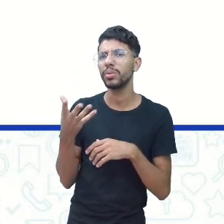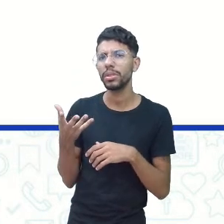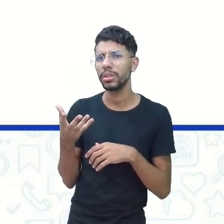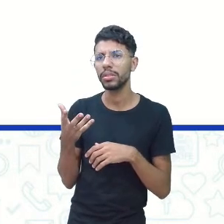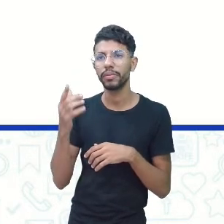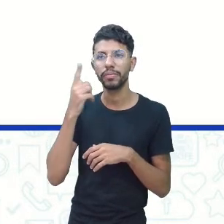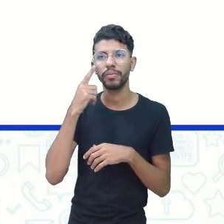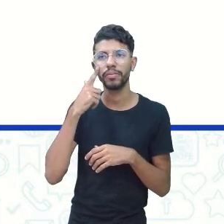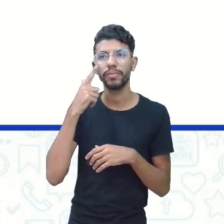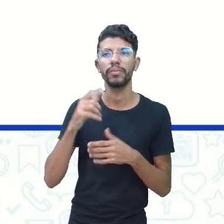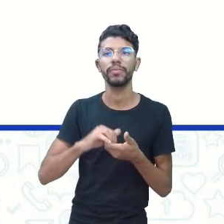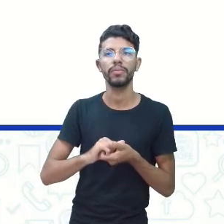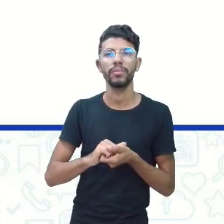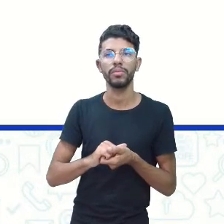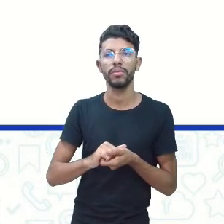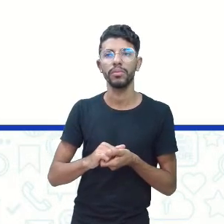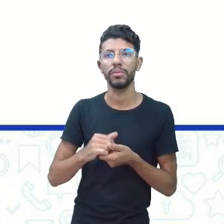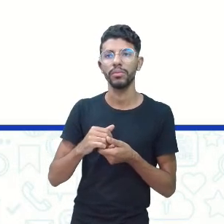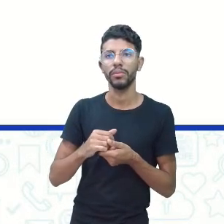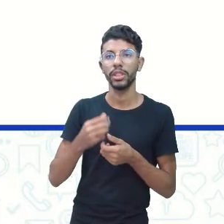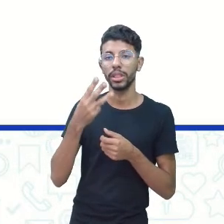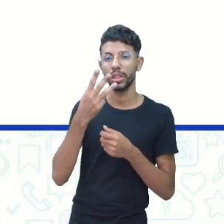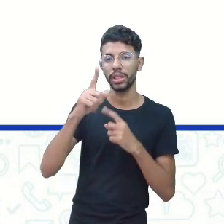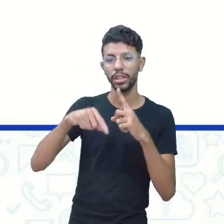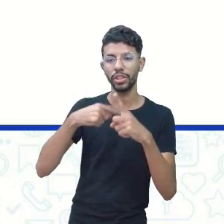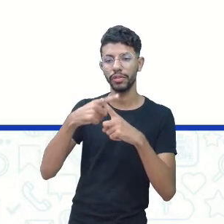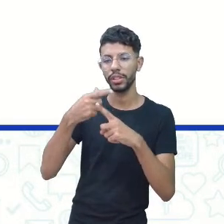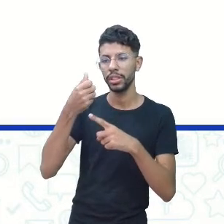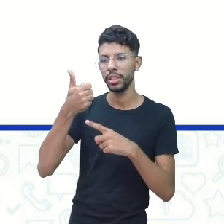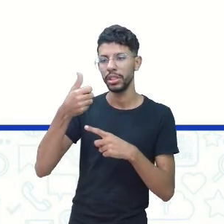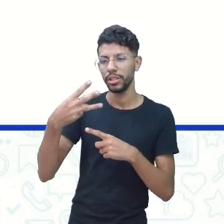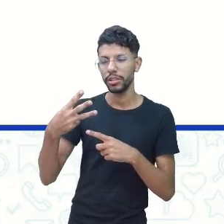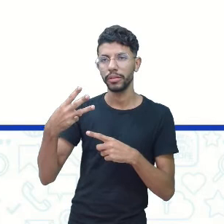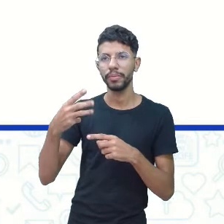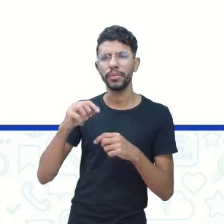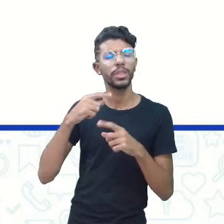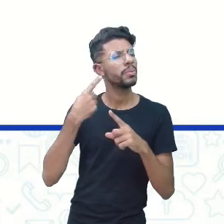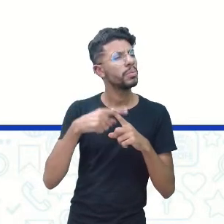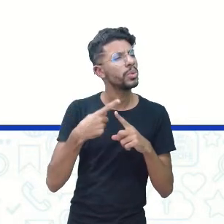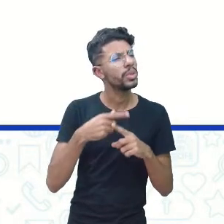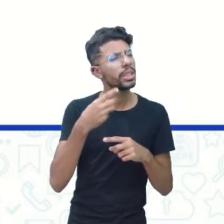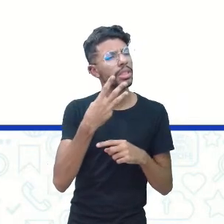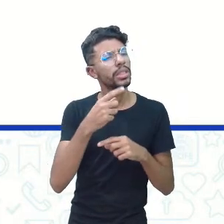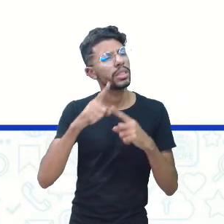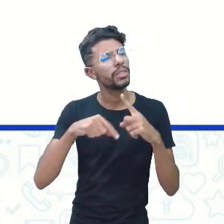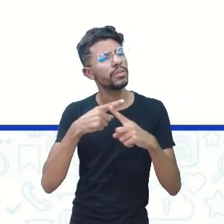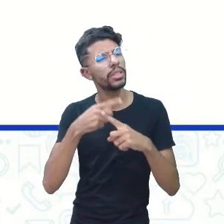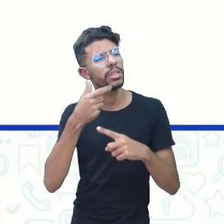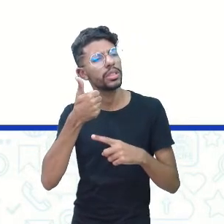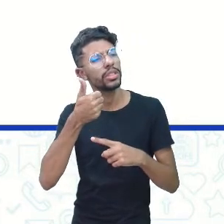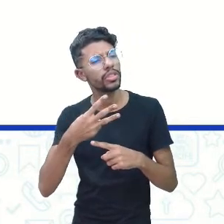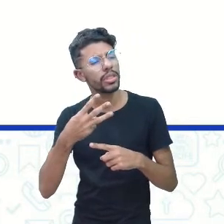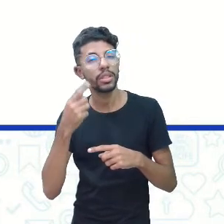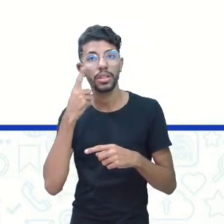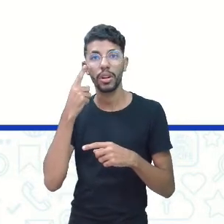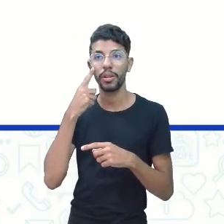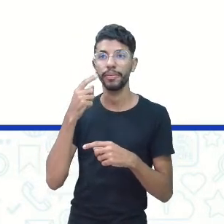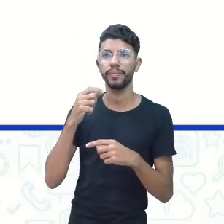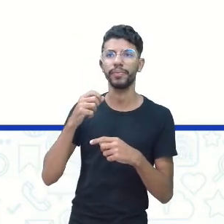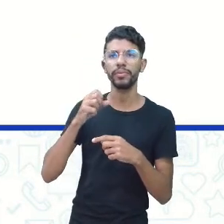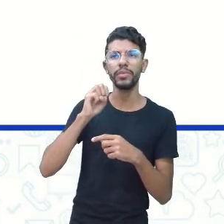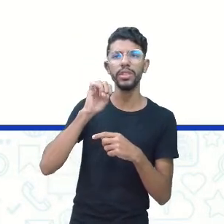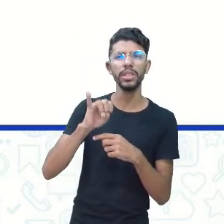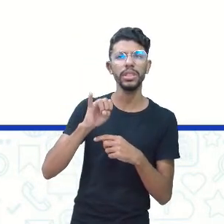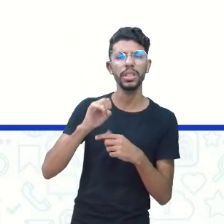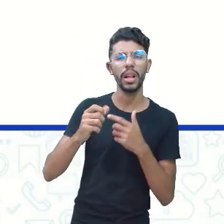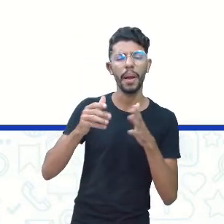quanto? Vai ser de 3 vezes 13. Por que 3 vezes 13? 13. Se uma parte vão